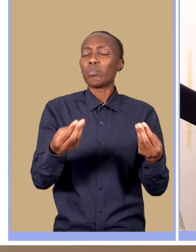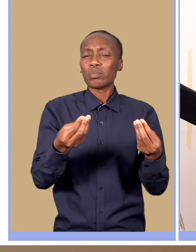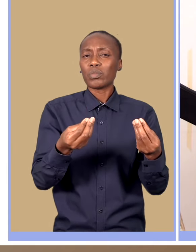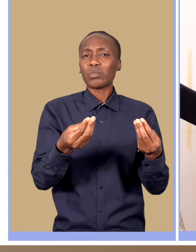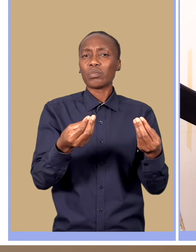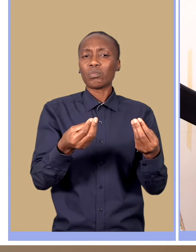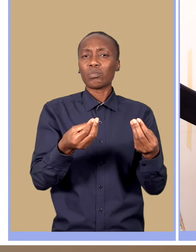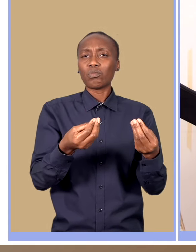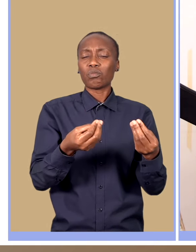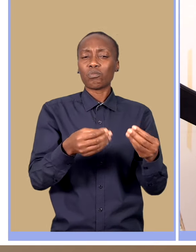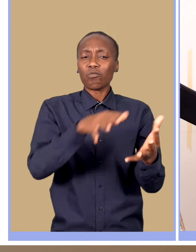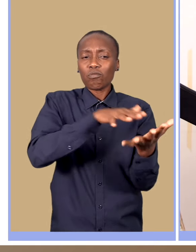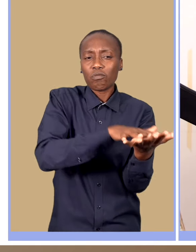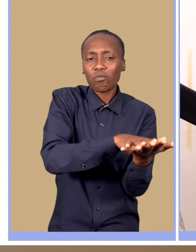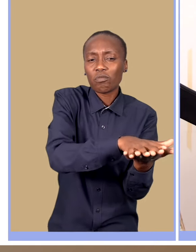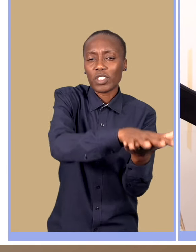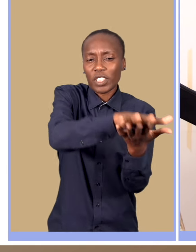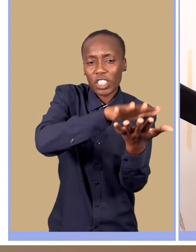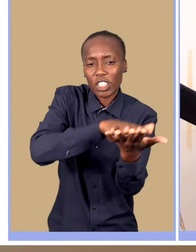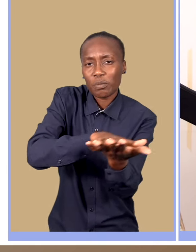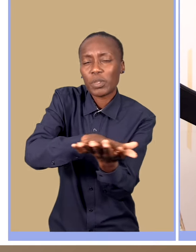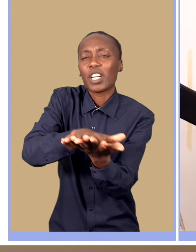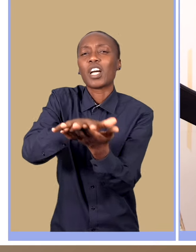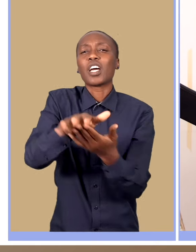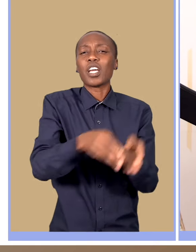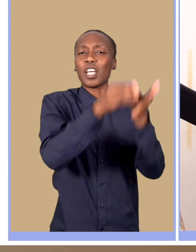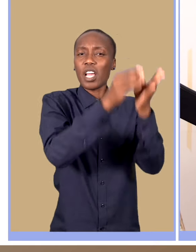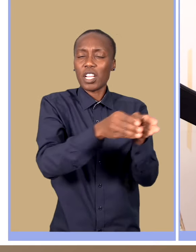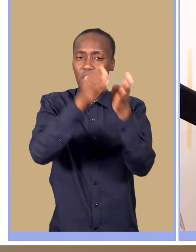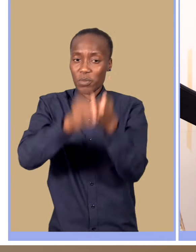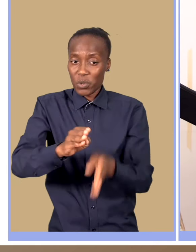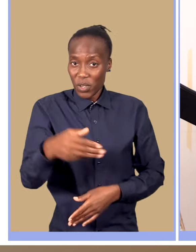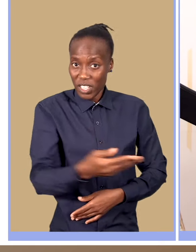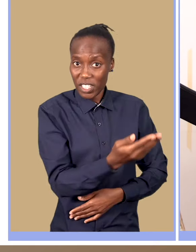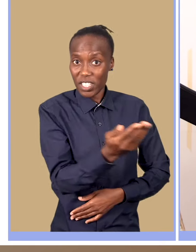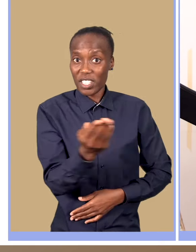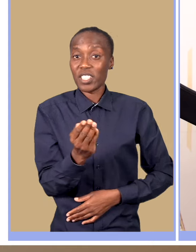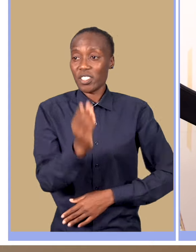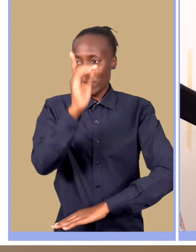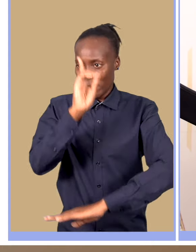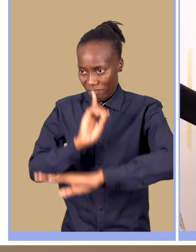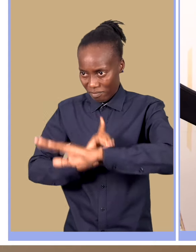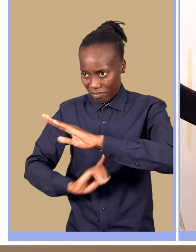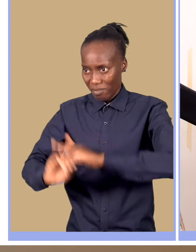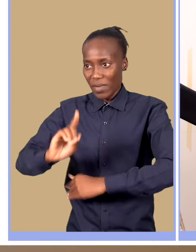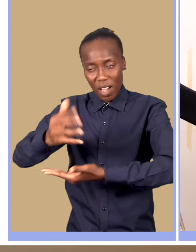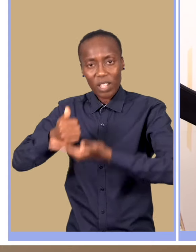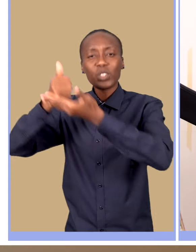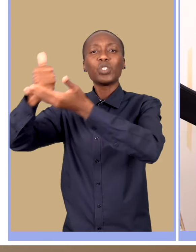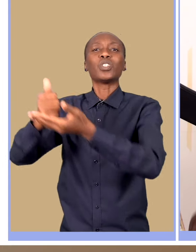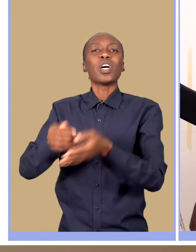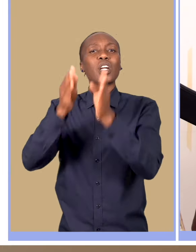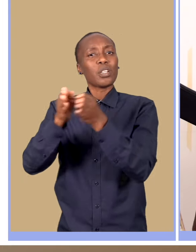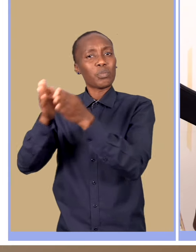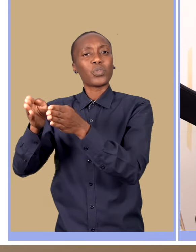instrução das pessoas, não é? Que vão prestar este apoio, este socorro aos